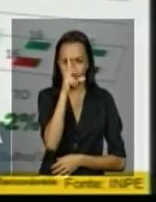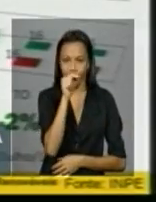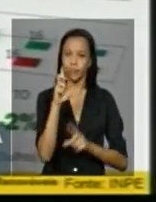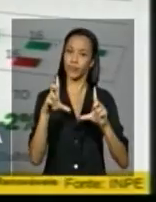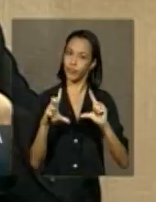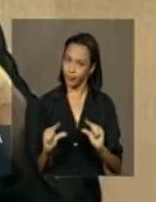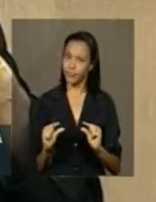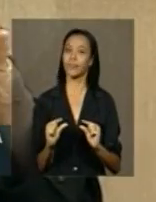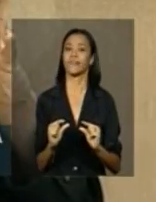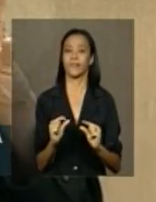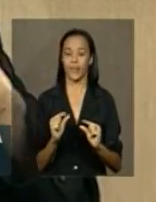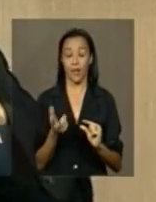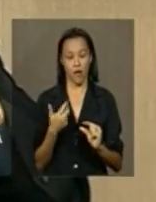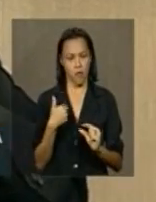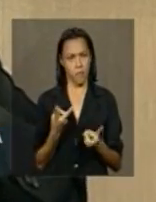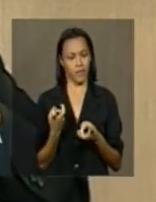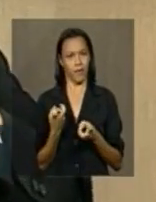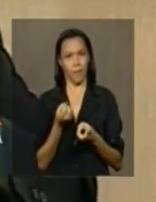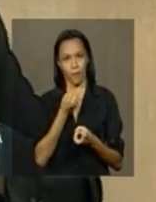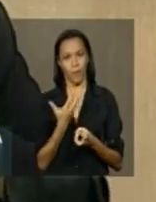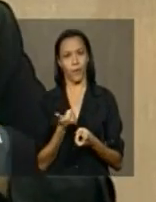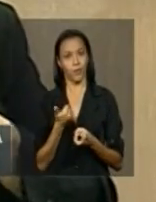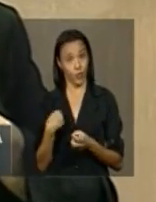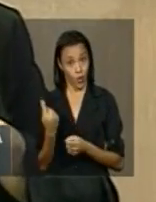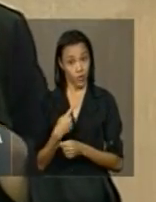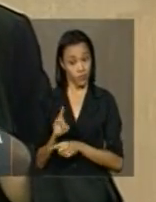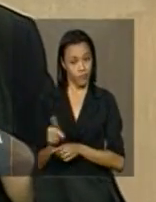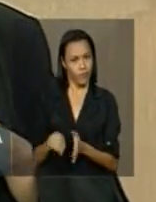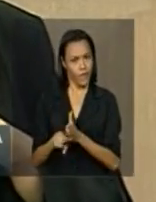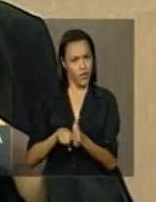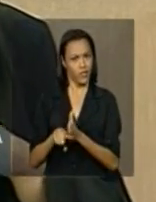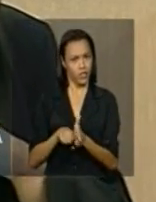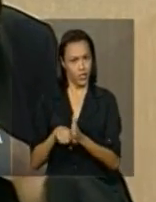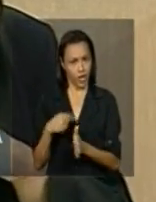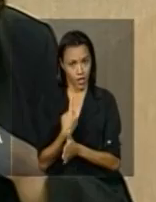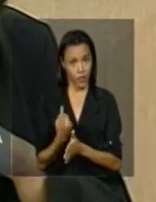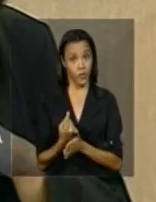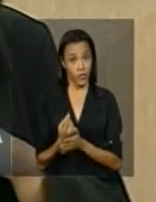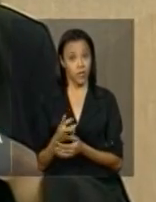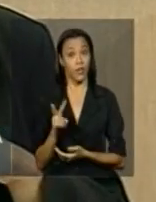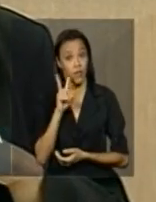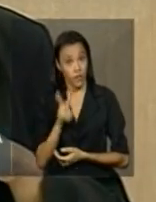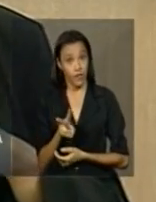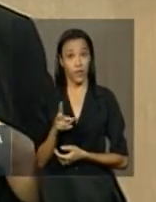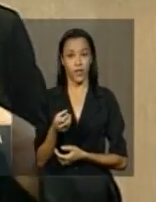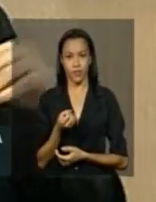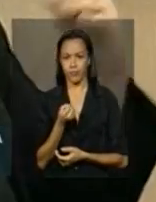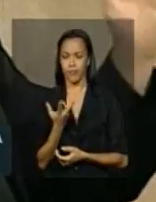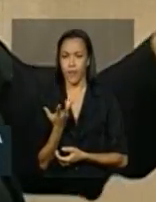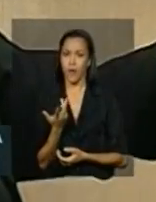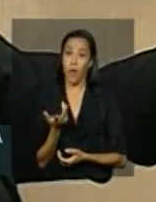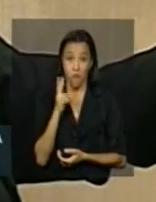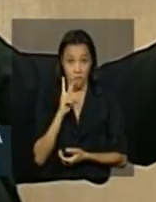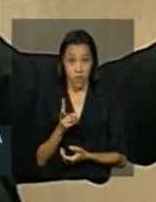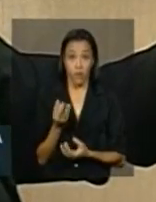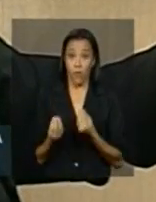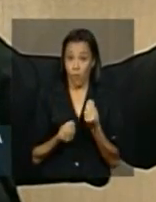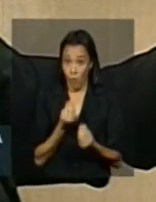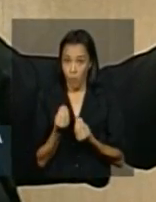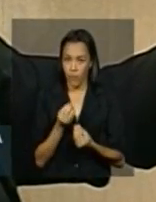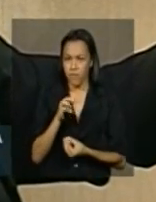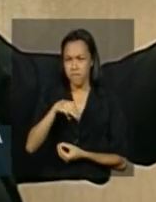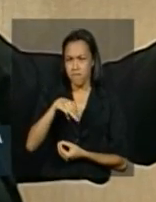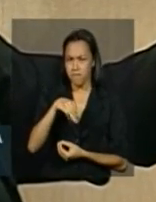que eu falava Olha tem algo estranho nós estamos investigando embora fosse pequena a fal esse negócio não tá batendo quando foi quando Foi